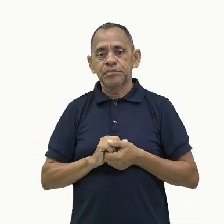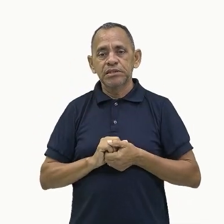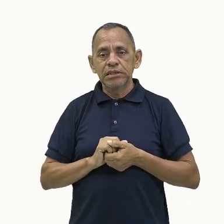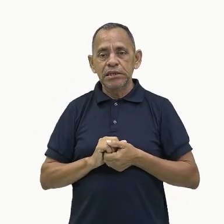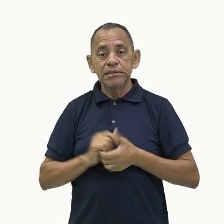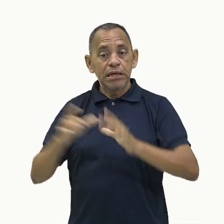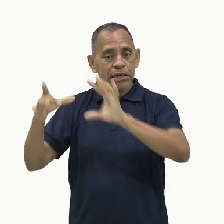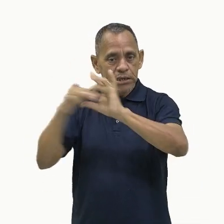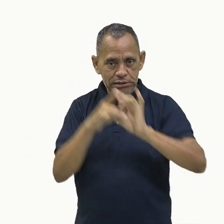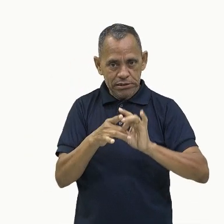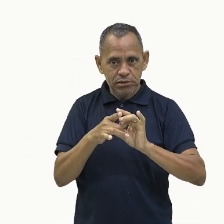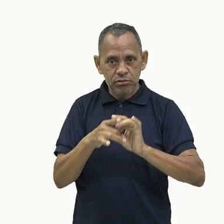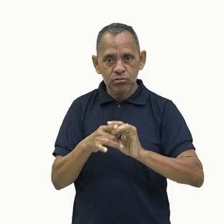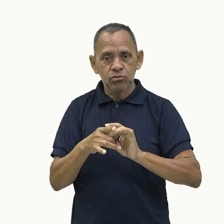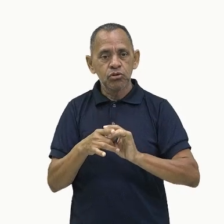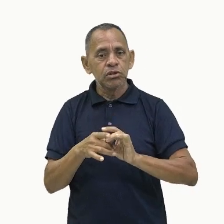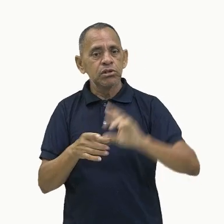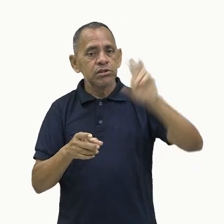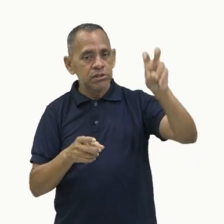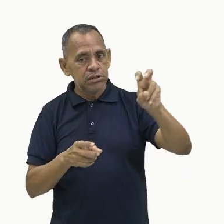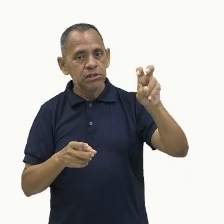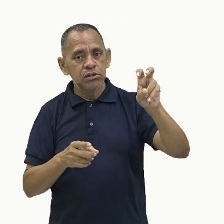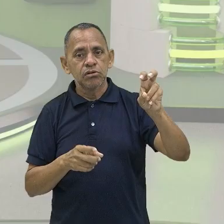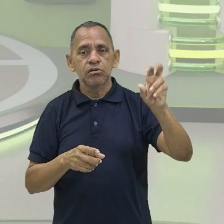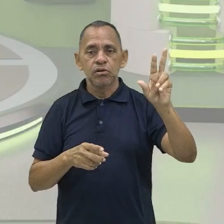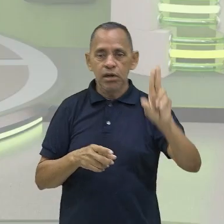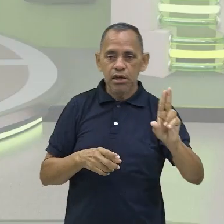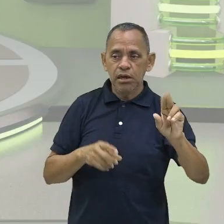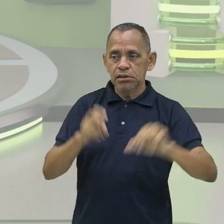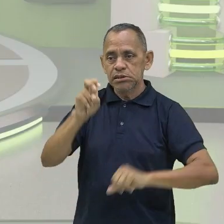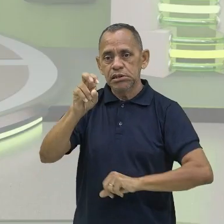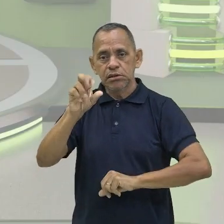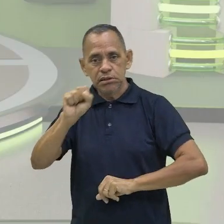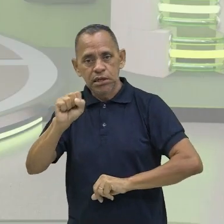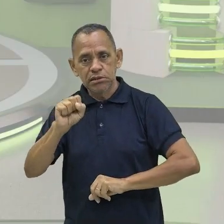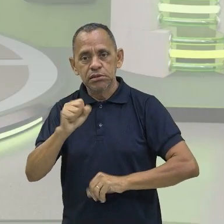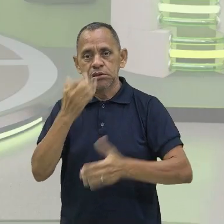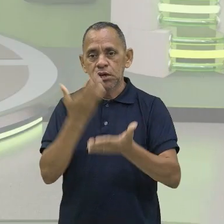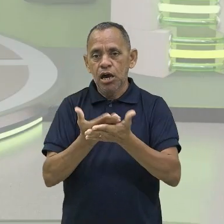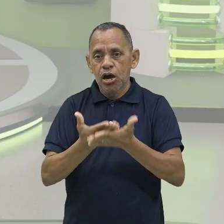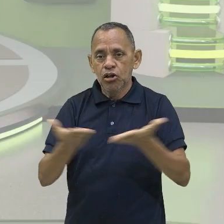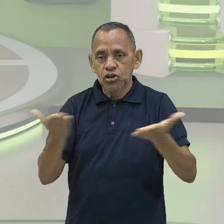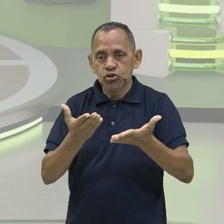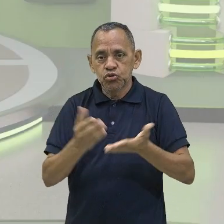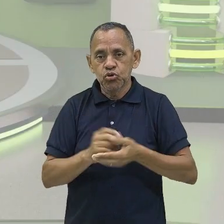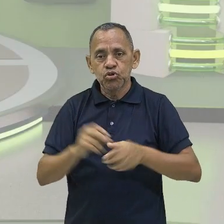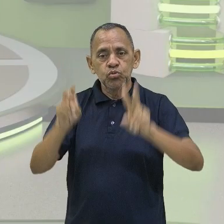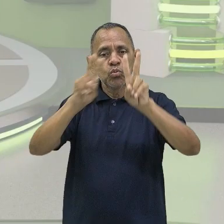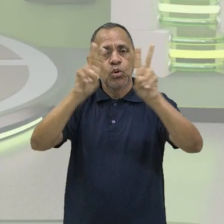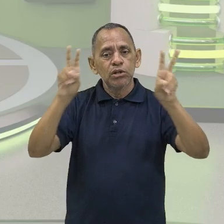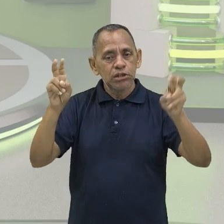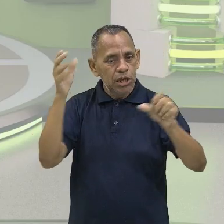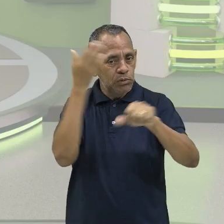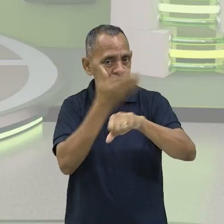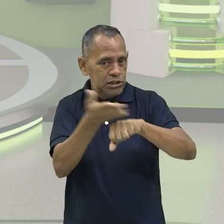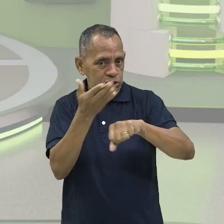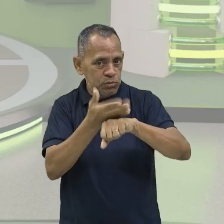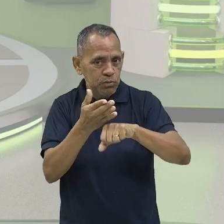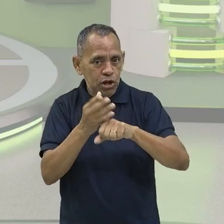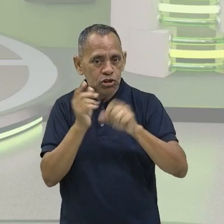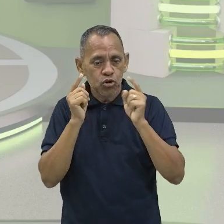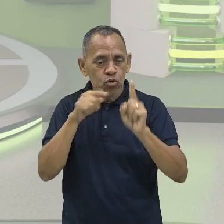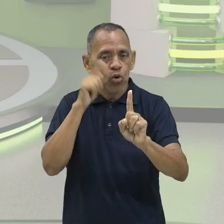associação dos 5 R's e 5 S's. E essa foi a nossa aula de hoje sobre essas práticas que visam